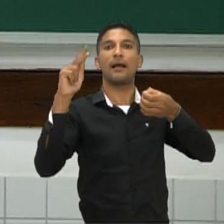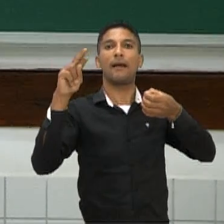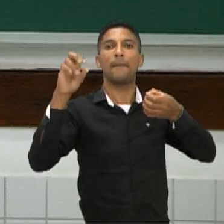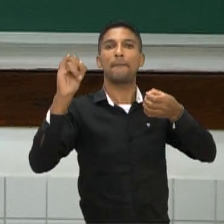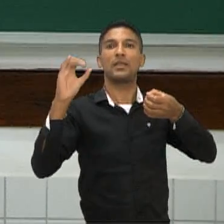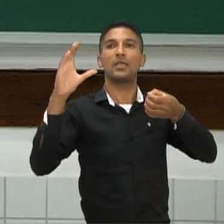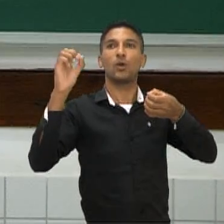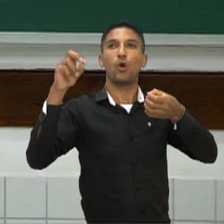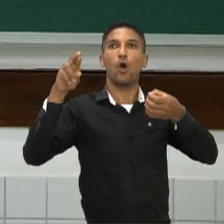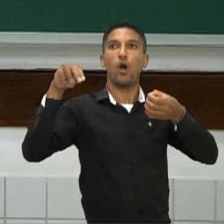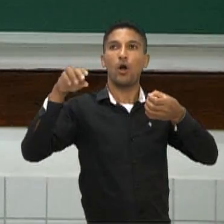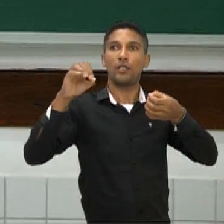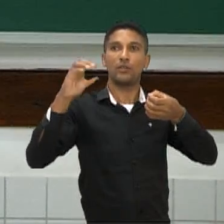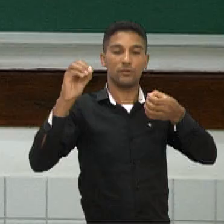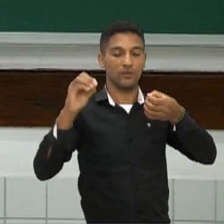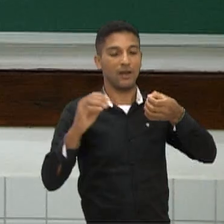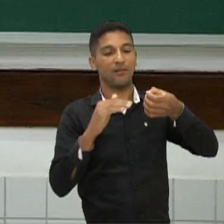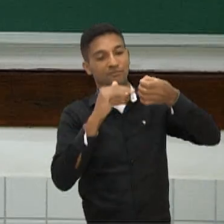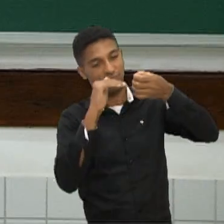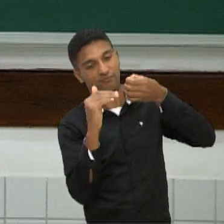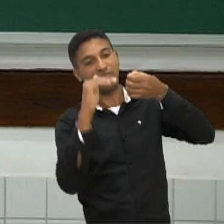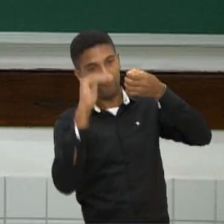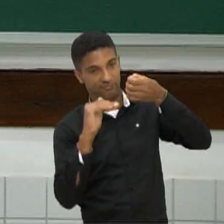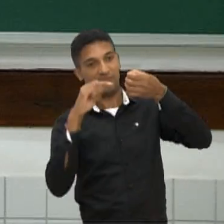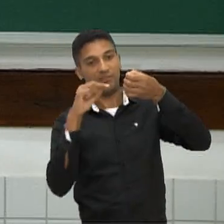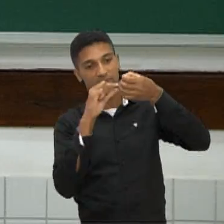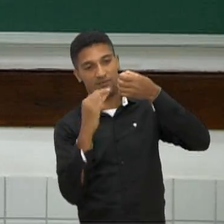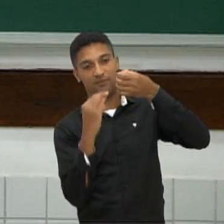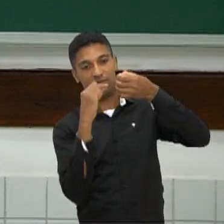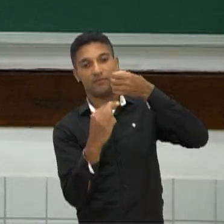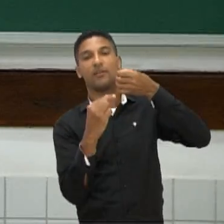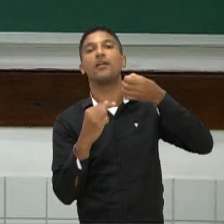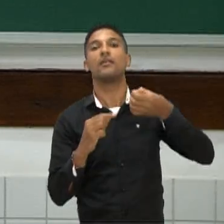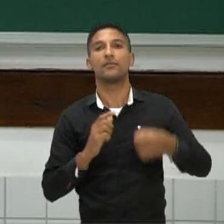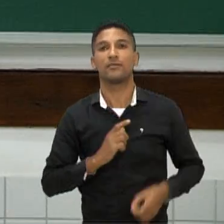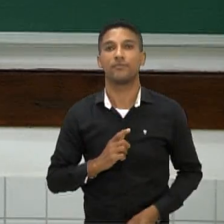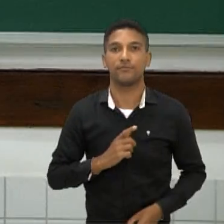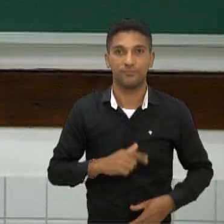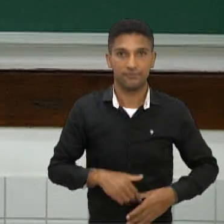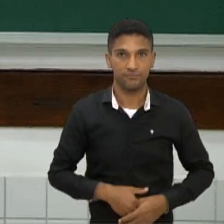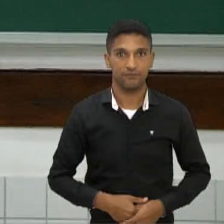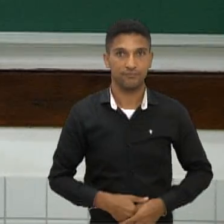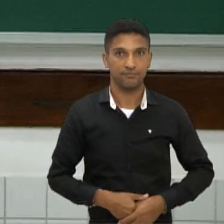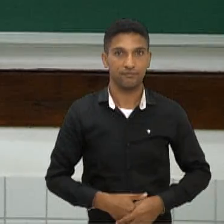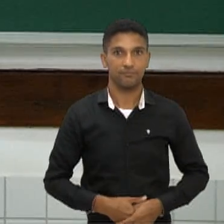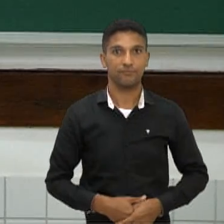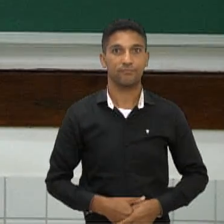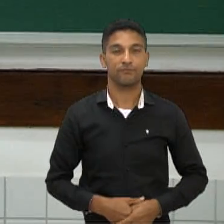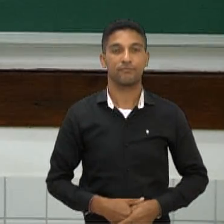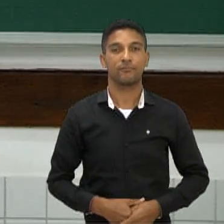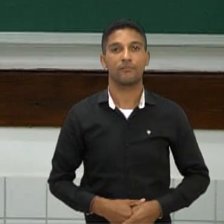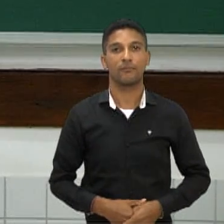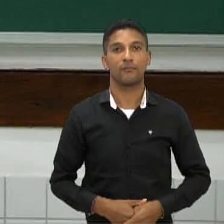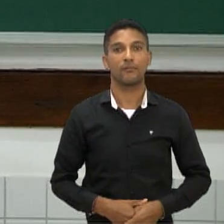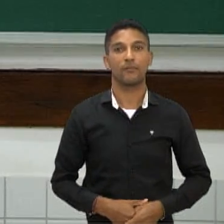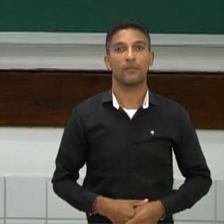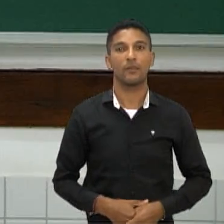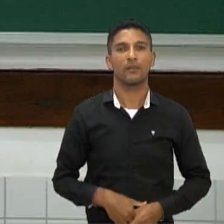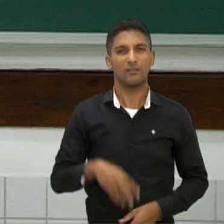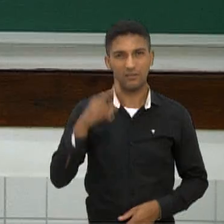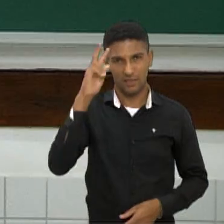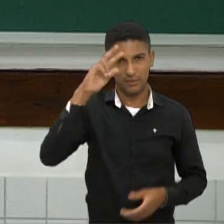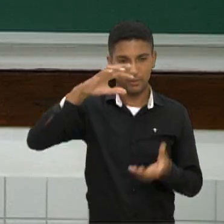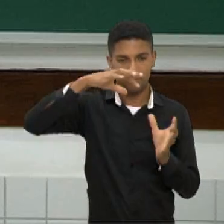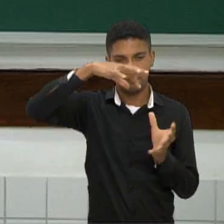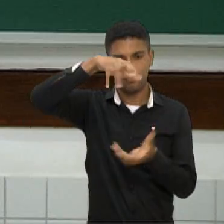sul, subtropical. Lembrem lá da dica que a professora deu, clima subtropical logo abaixo do trópico.